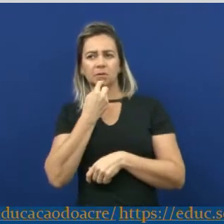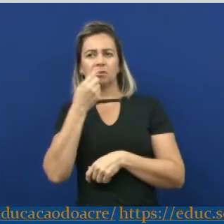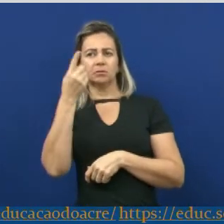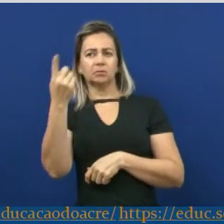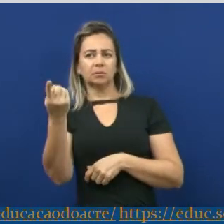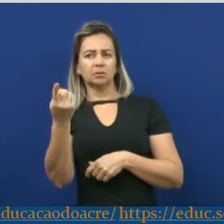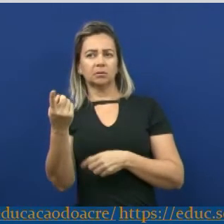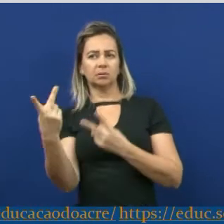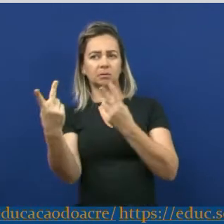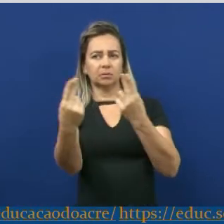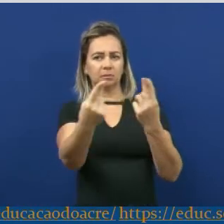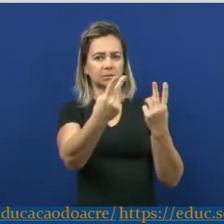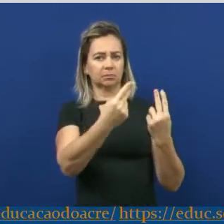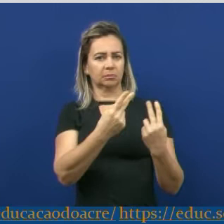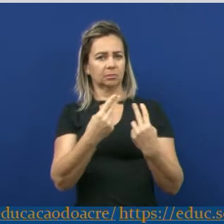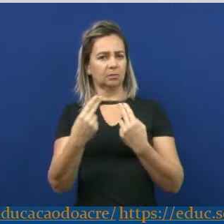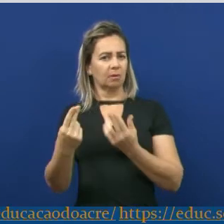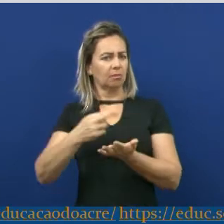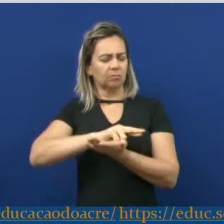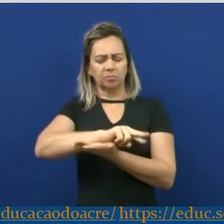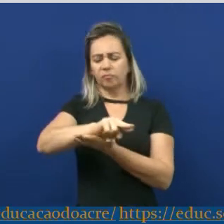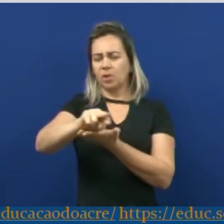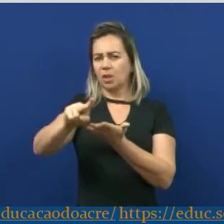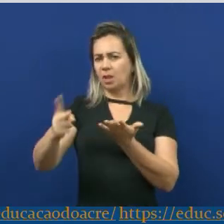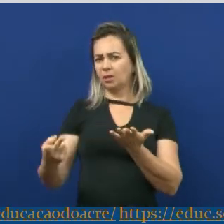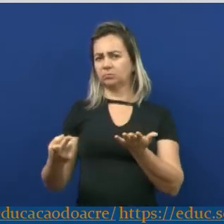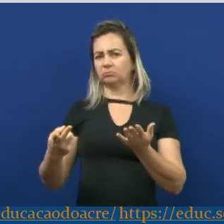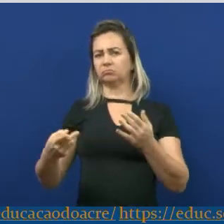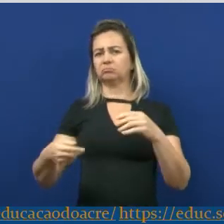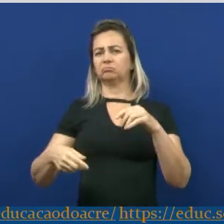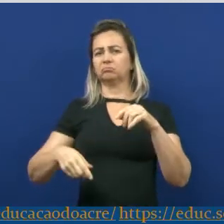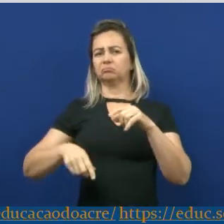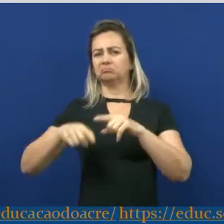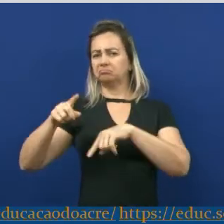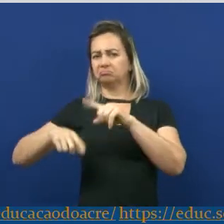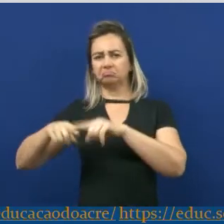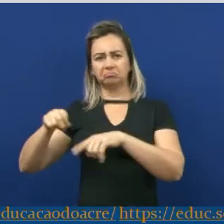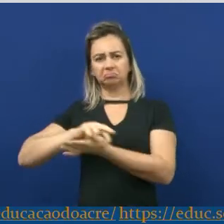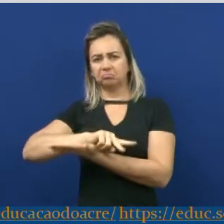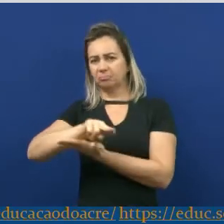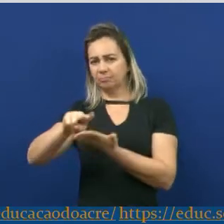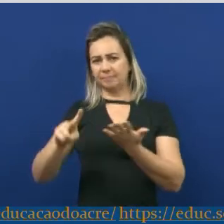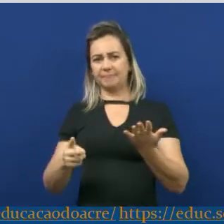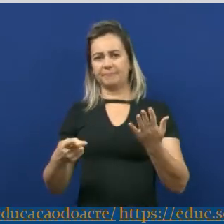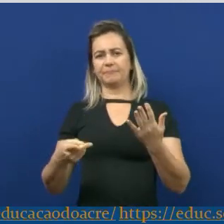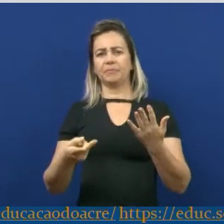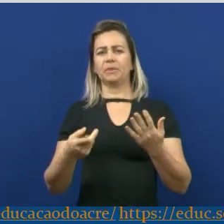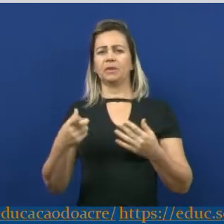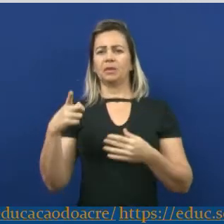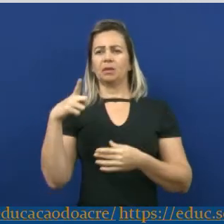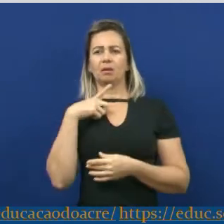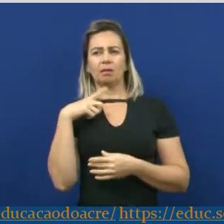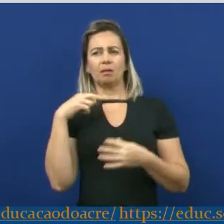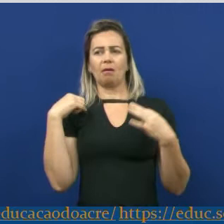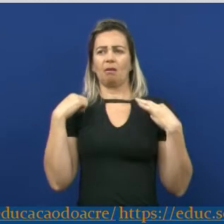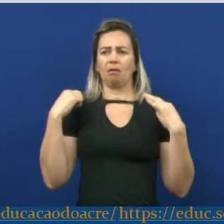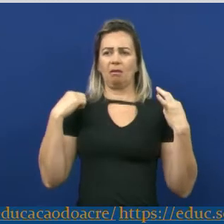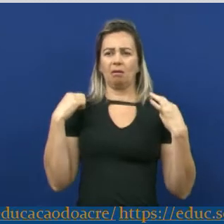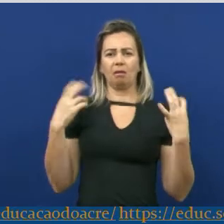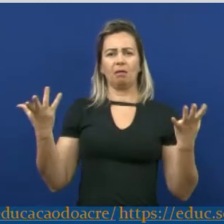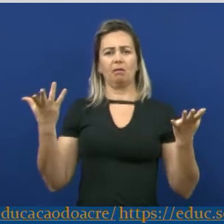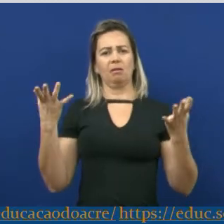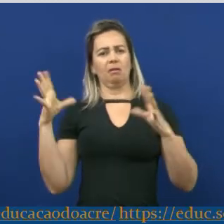Lisa, elas foram feitas à exaustão, de diversos meios, de diversas